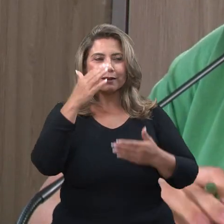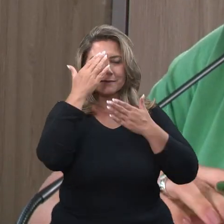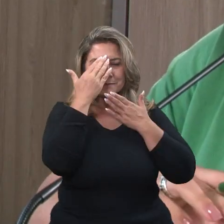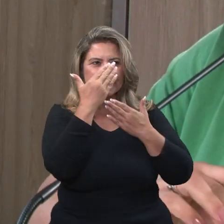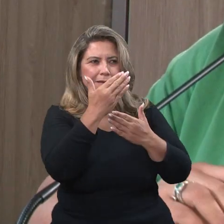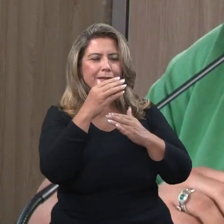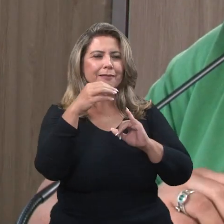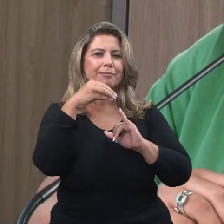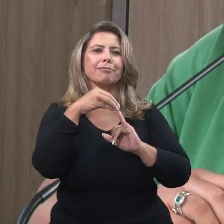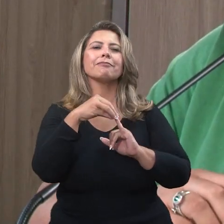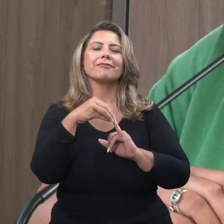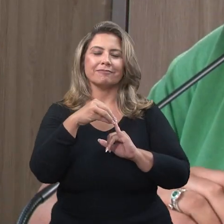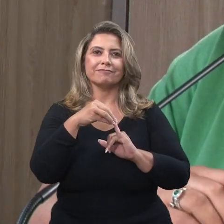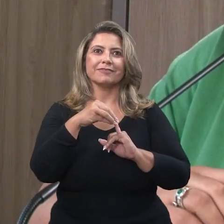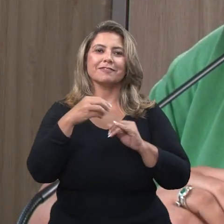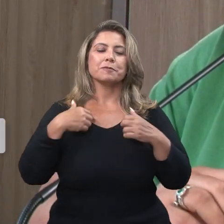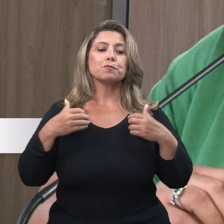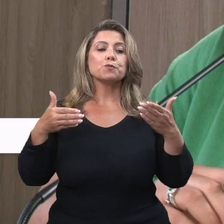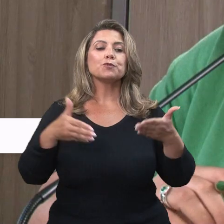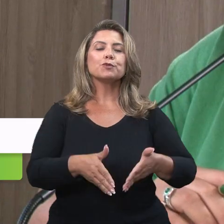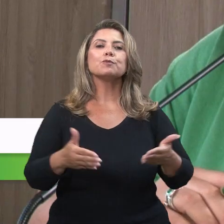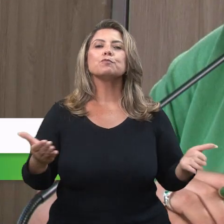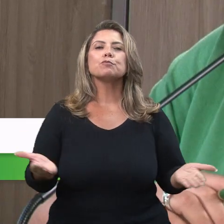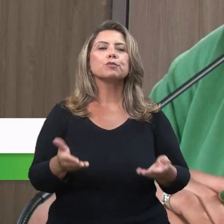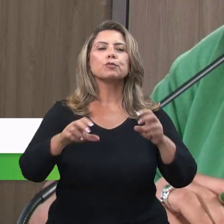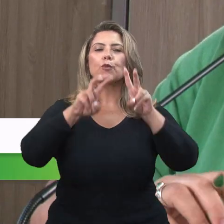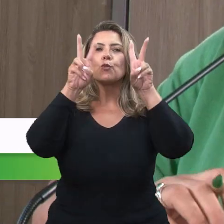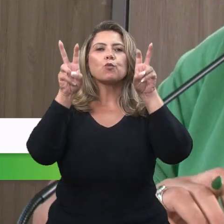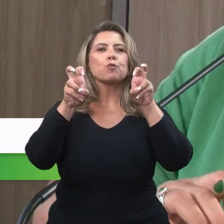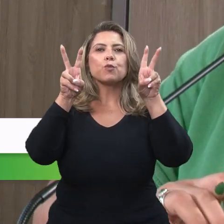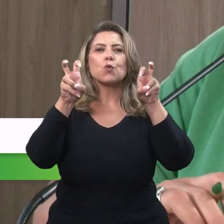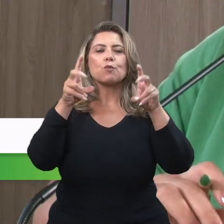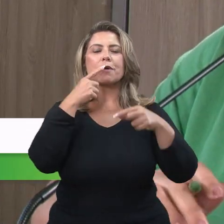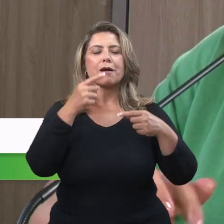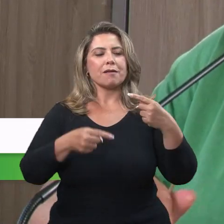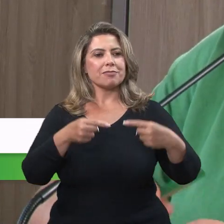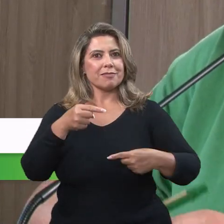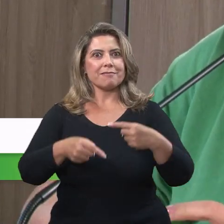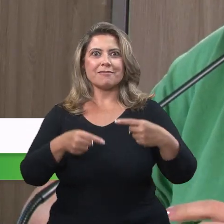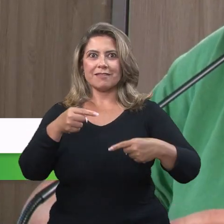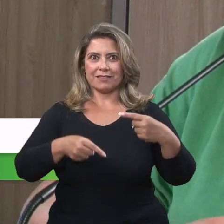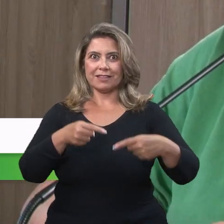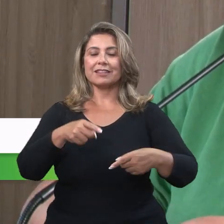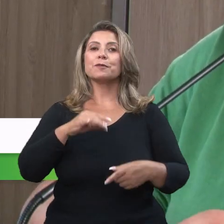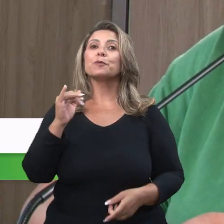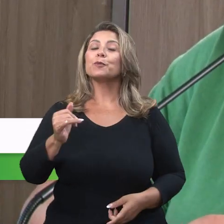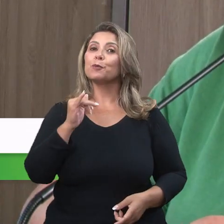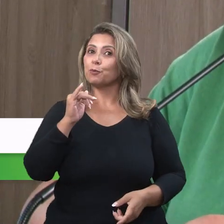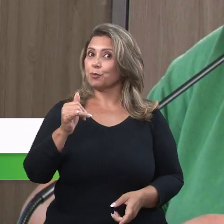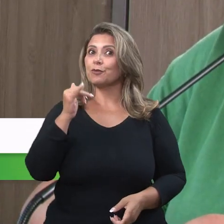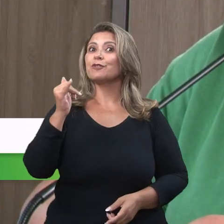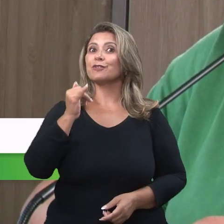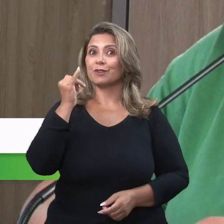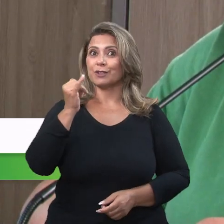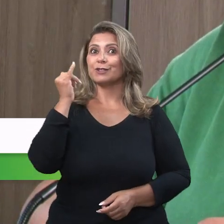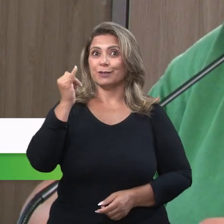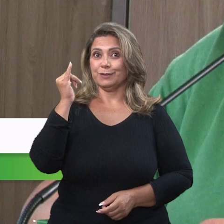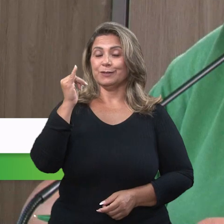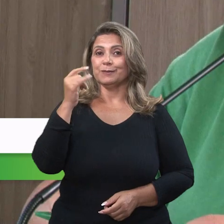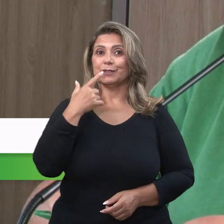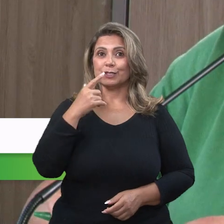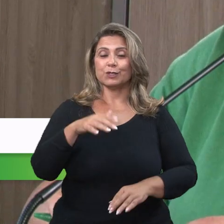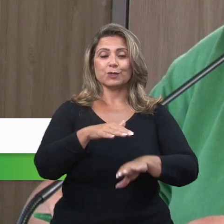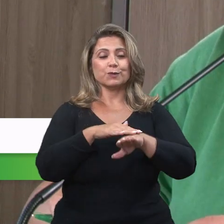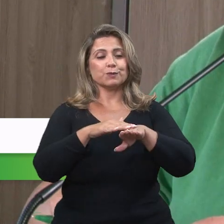por estar participando hoje desse tema, desse debate muito importante, um assunto que a gente vai discutir